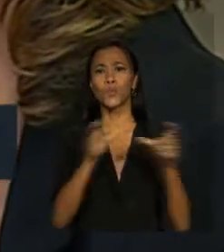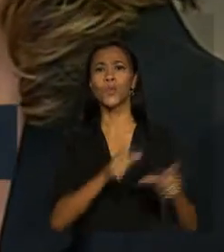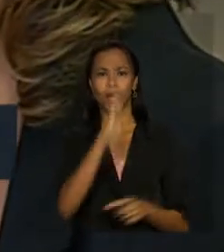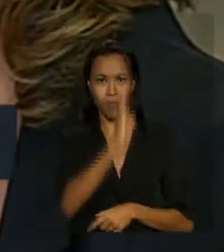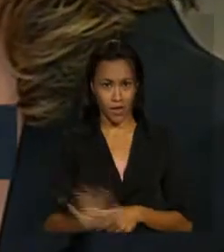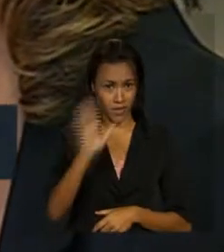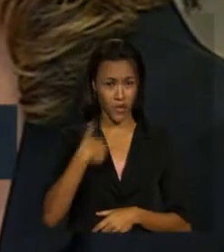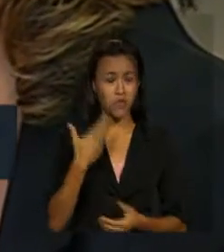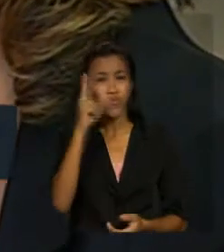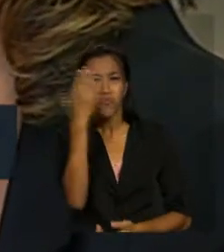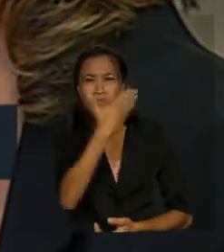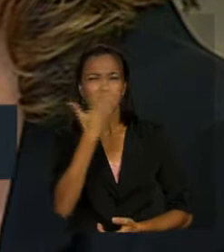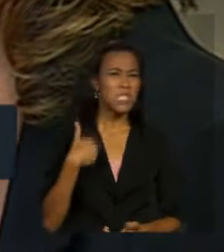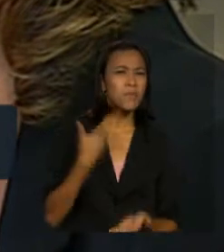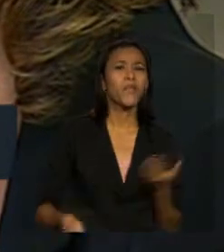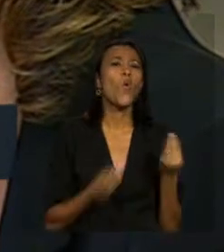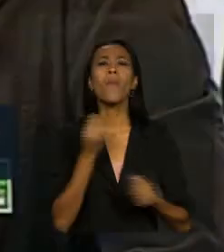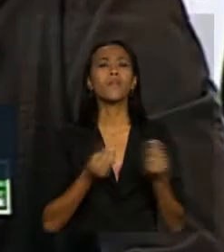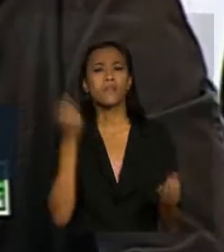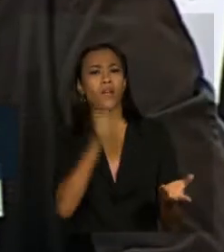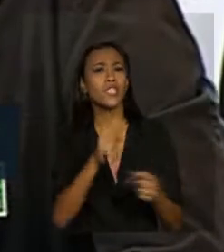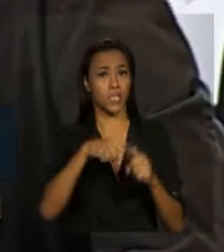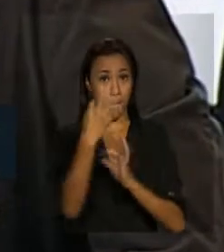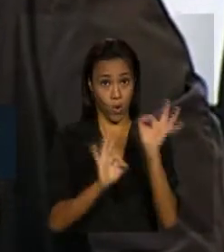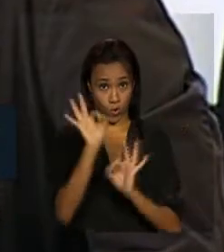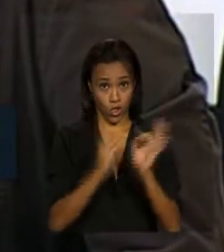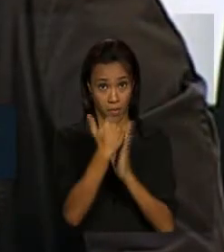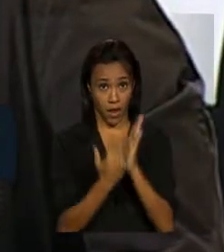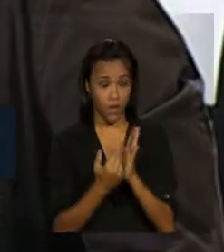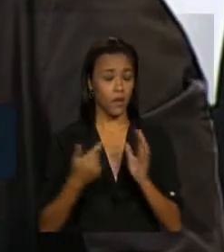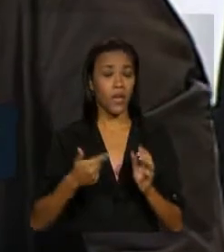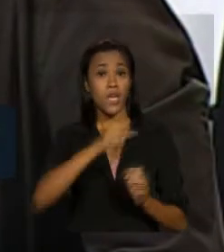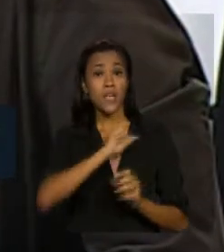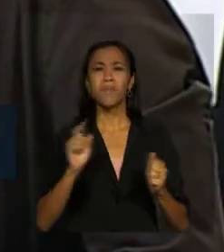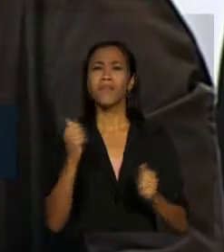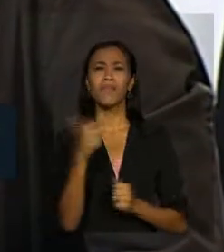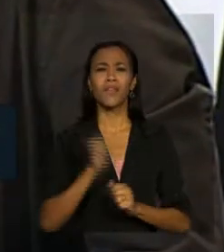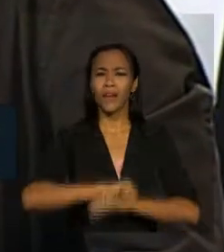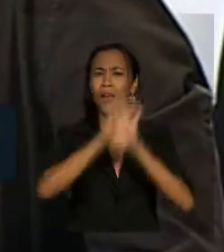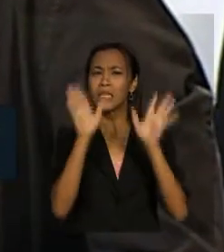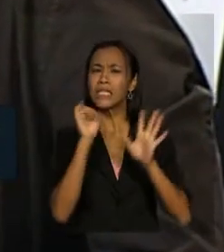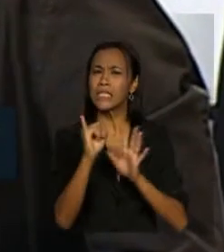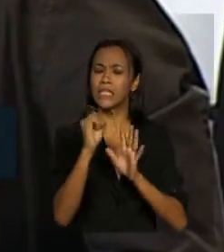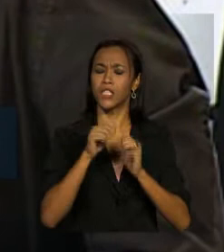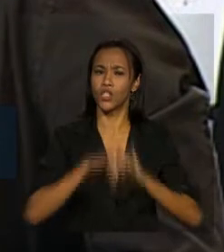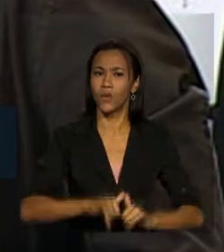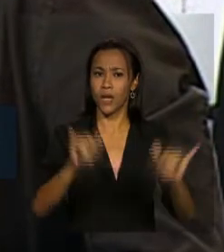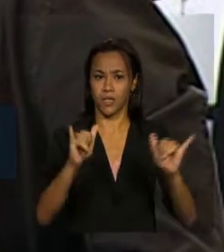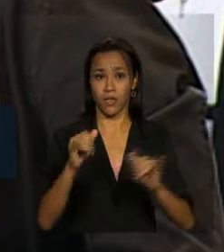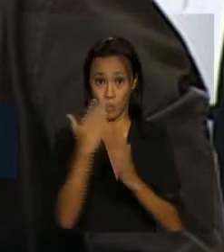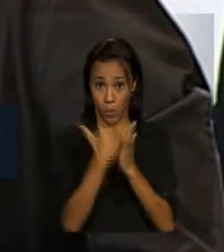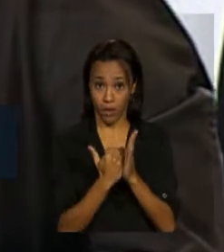isso aqui, posso ter perdido, eu queria saber em que pé que está. E a outra, que não me ficou claro na época do lançamento do plano, se haveria alguma forma